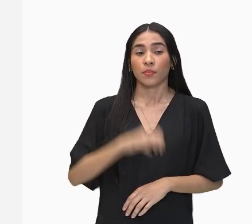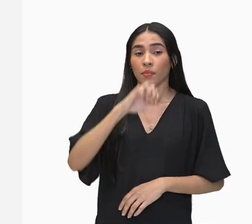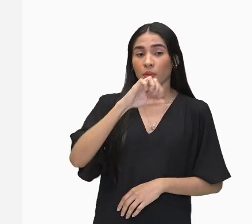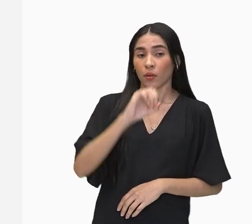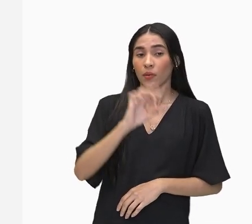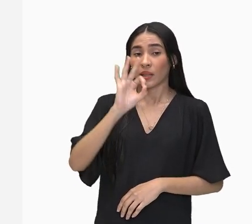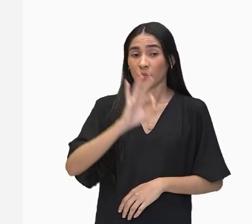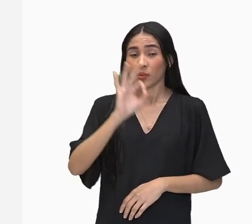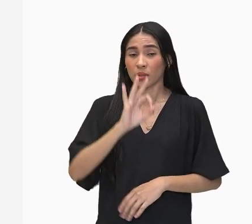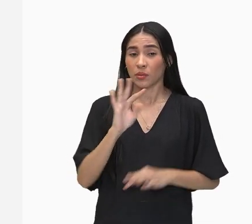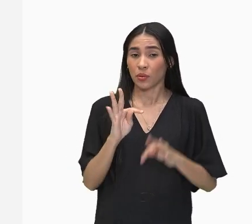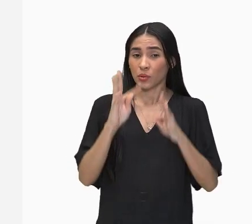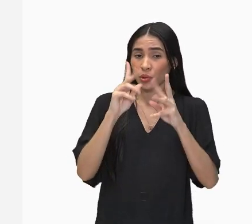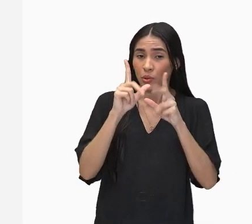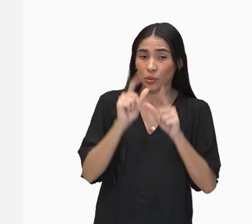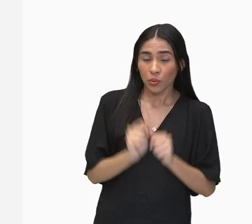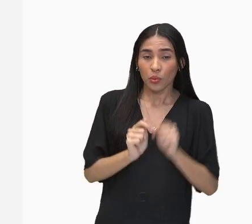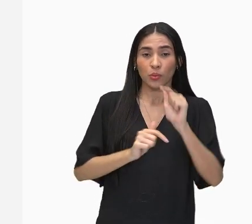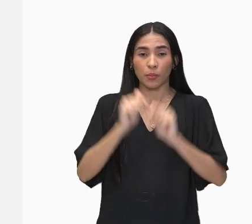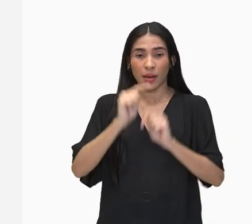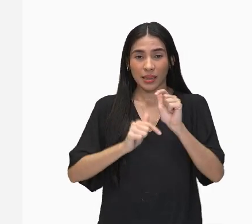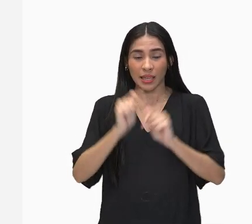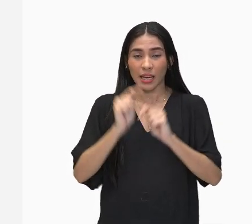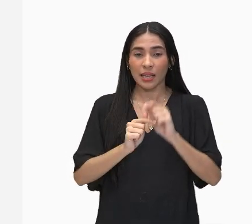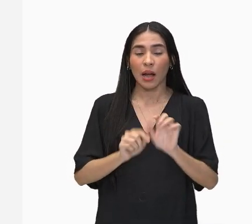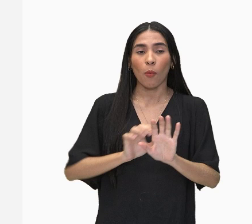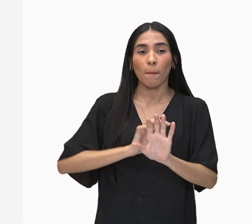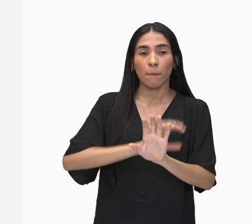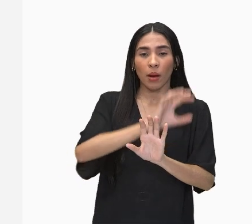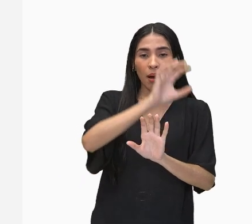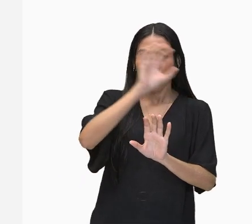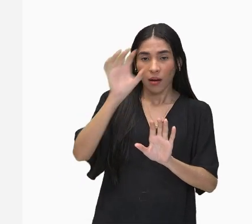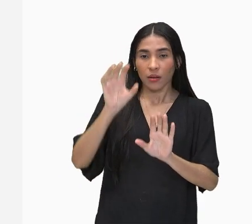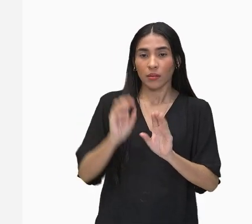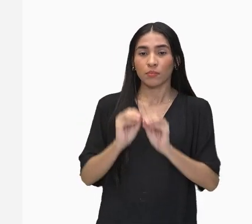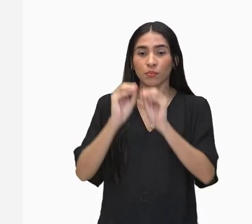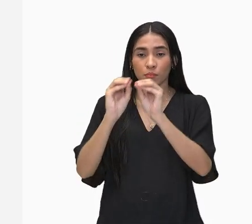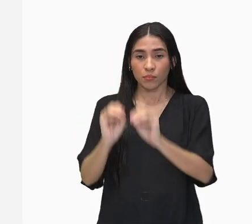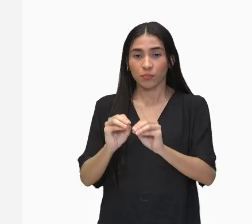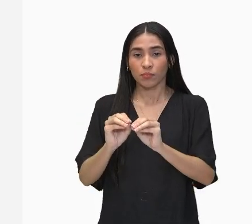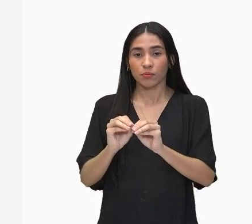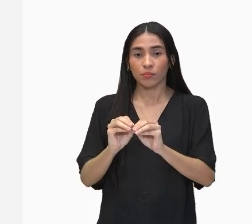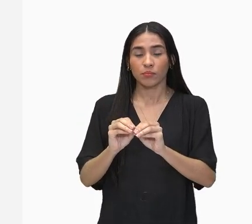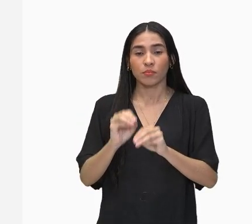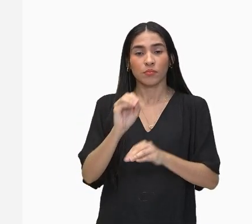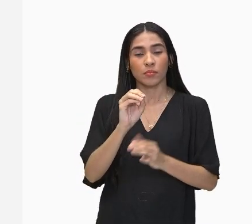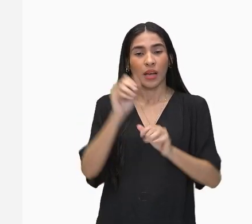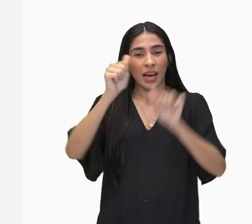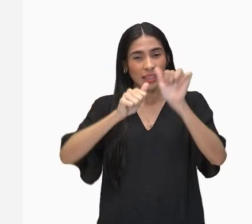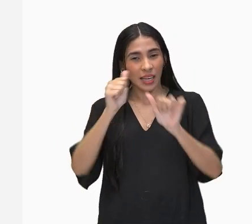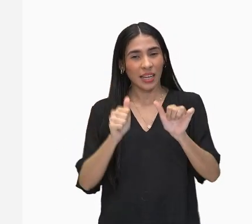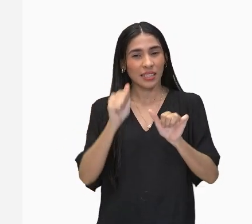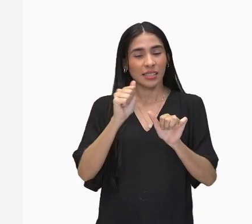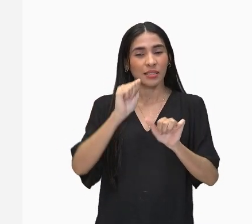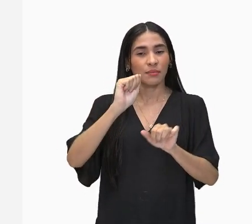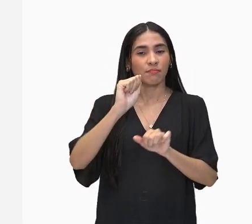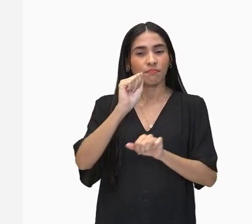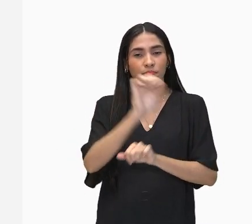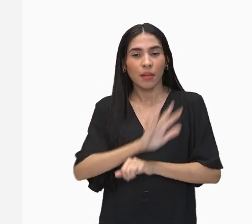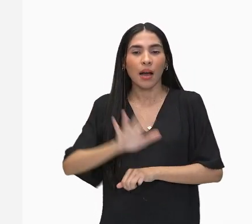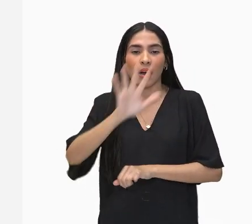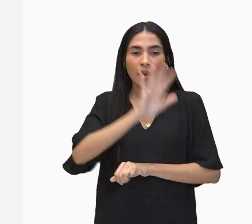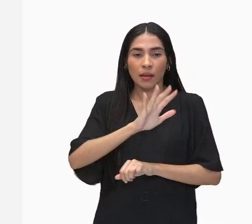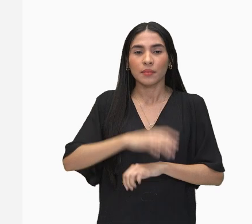90% de todo o peso transportado na logística internacional, né, todo o transporte feito aí,